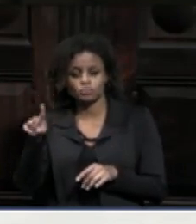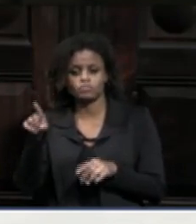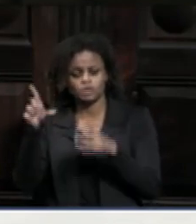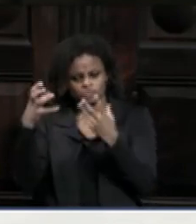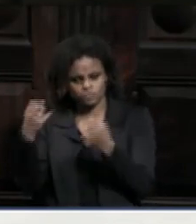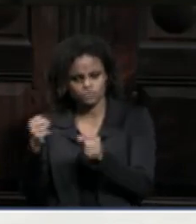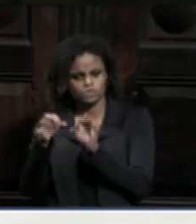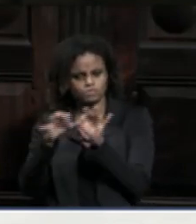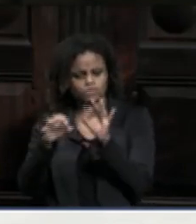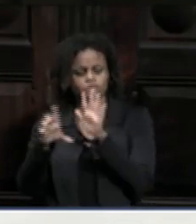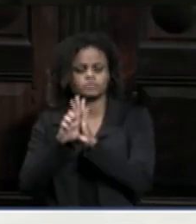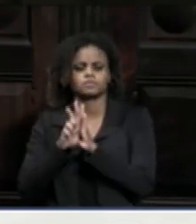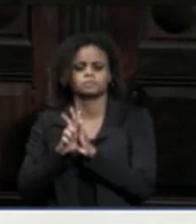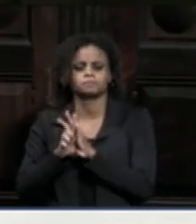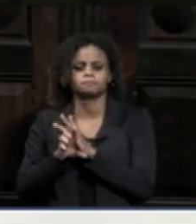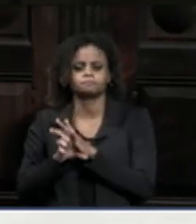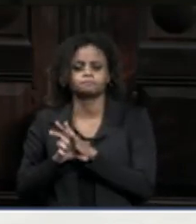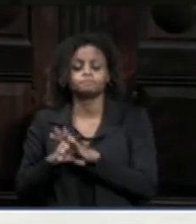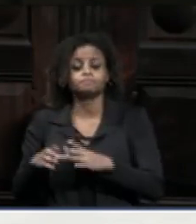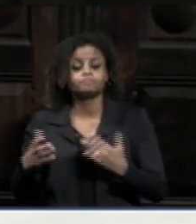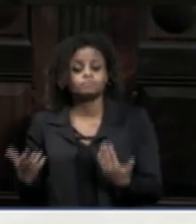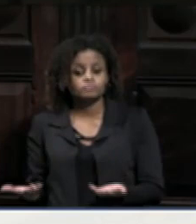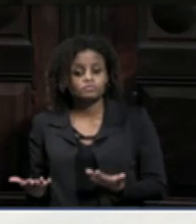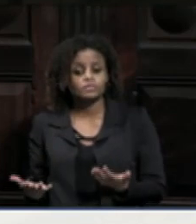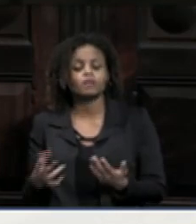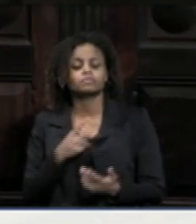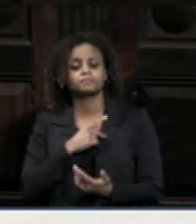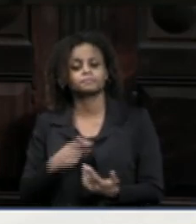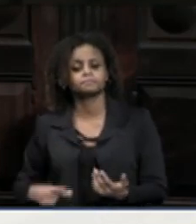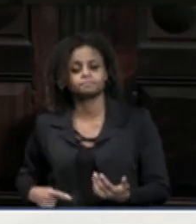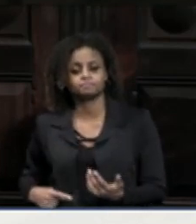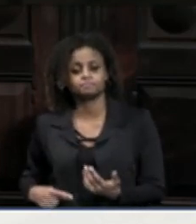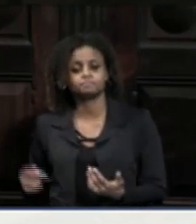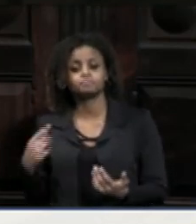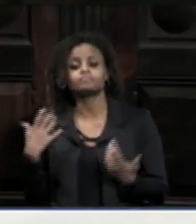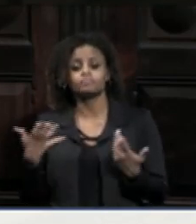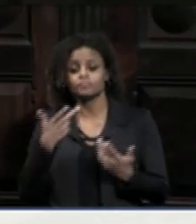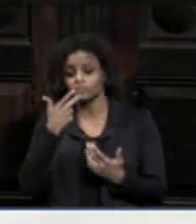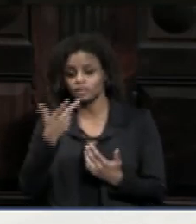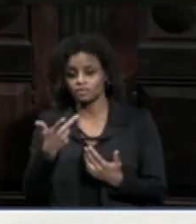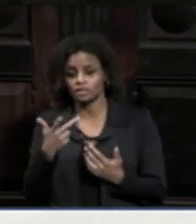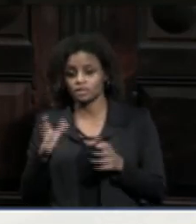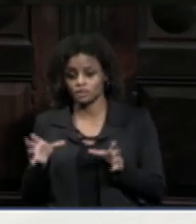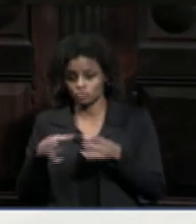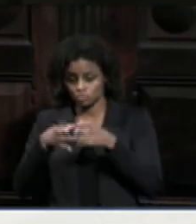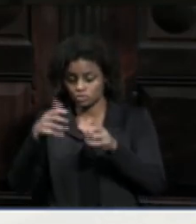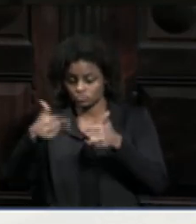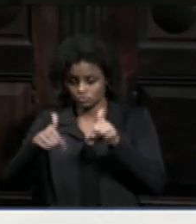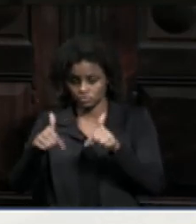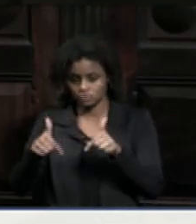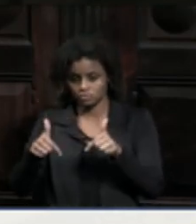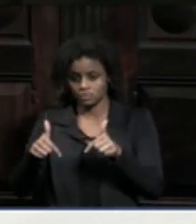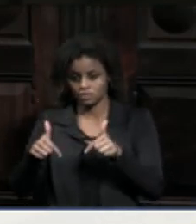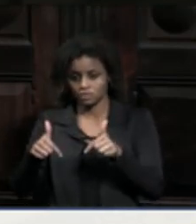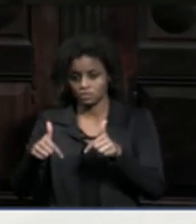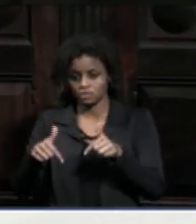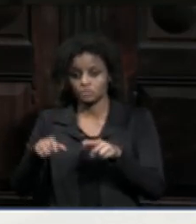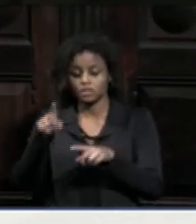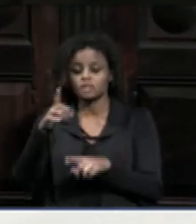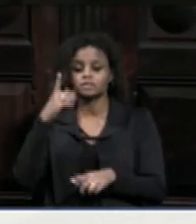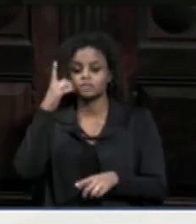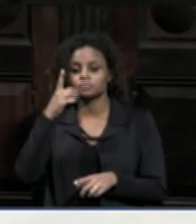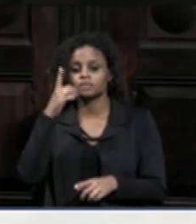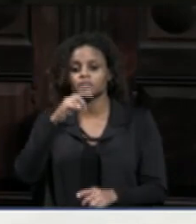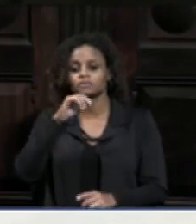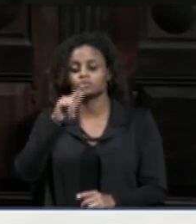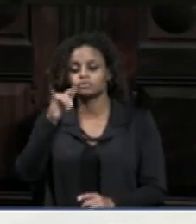à iniciativa. Então, senhor presidente, eu quero dizer que a Comissão do Trabalho, o deputado Gilberto